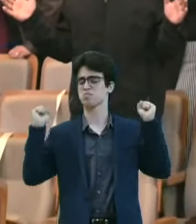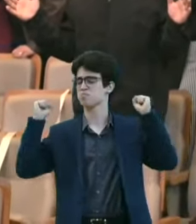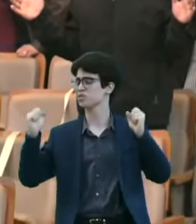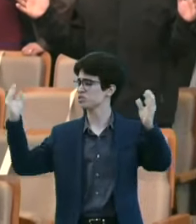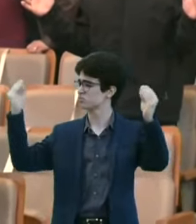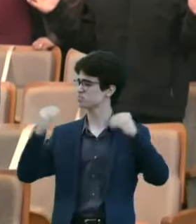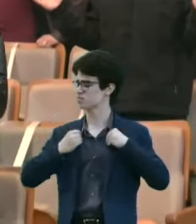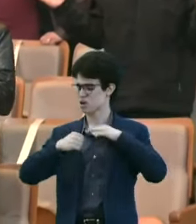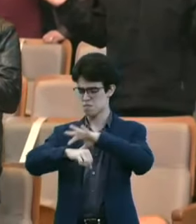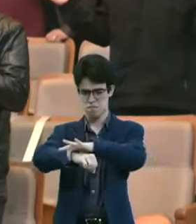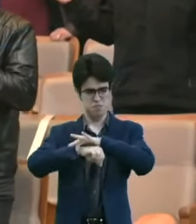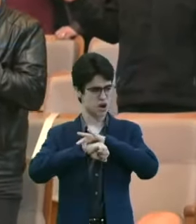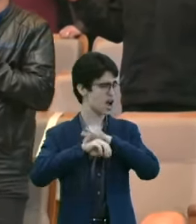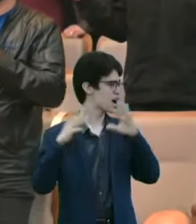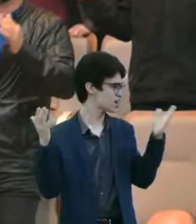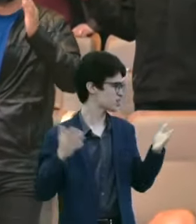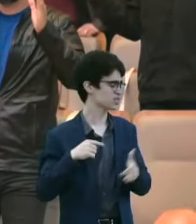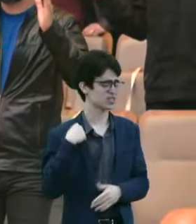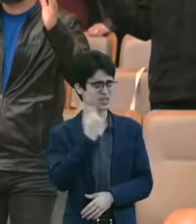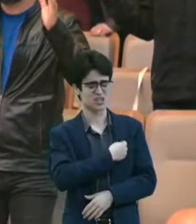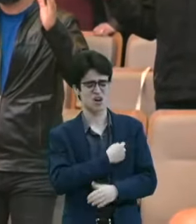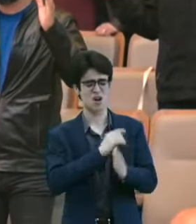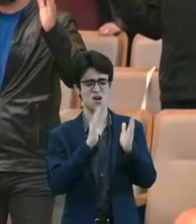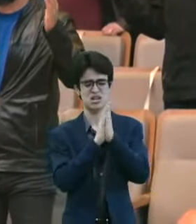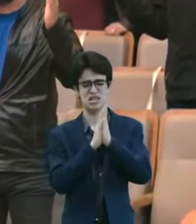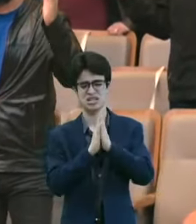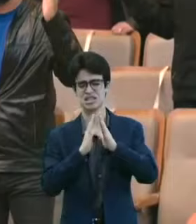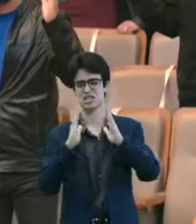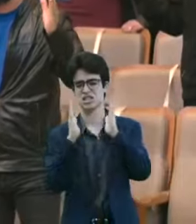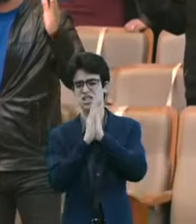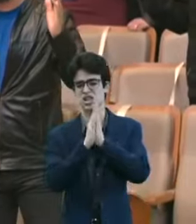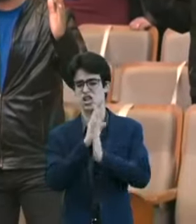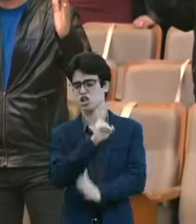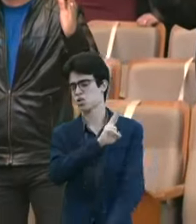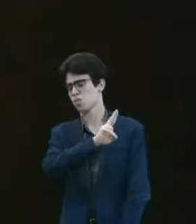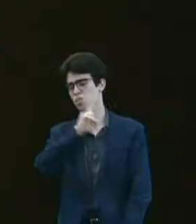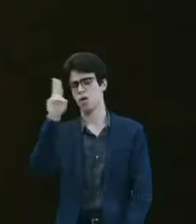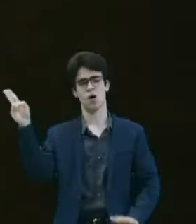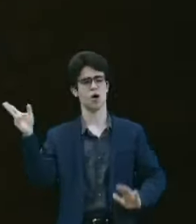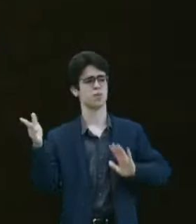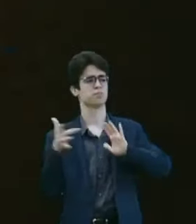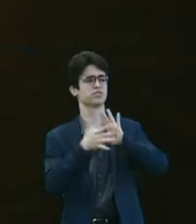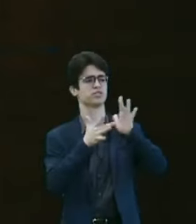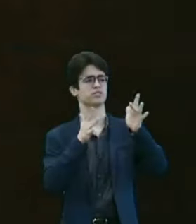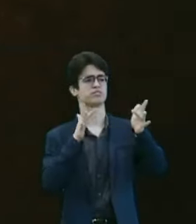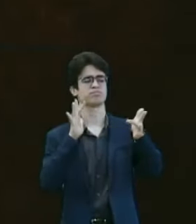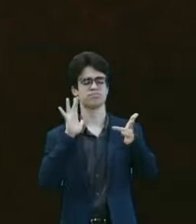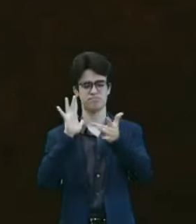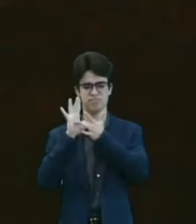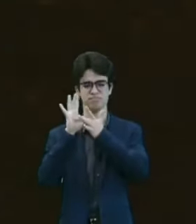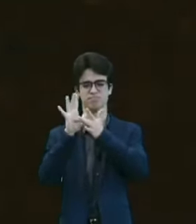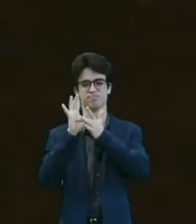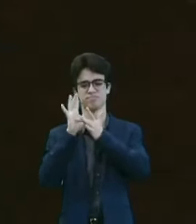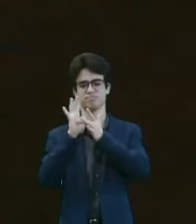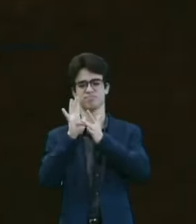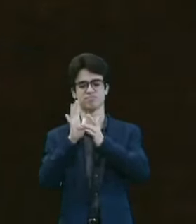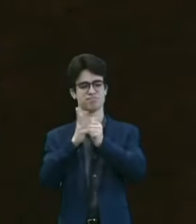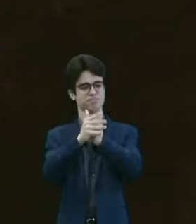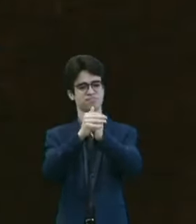protege, Pai. Essa é a nossa oração, em nome de